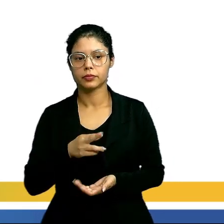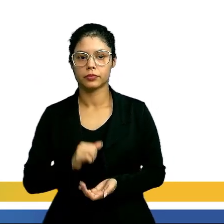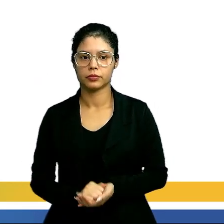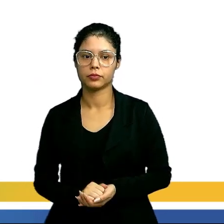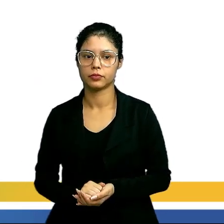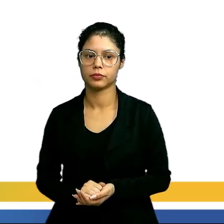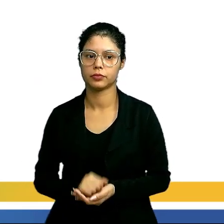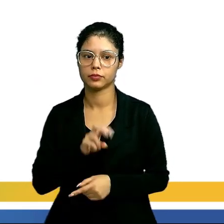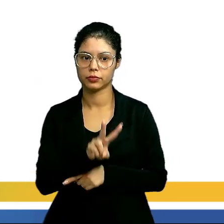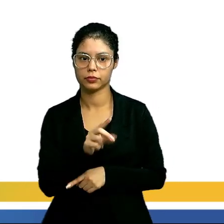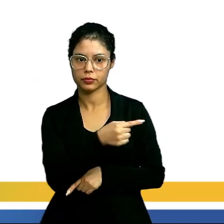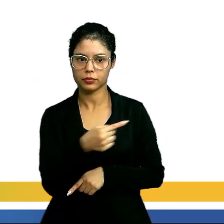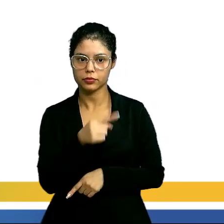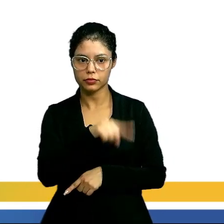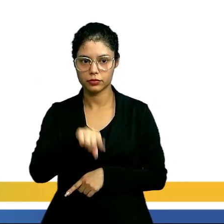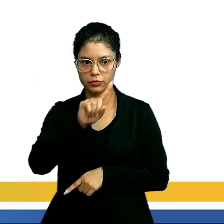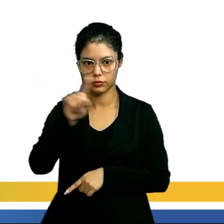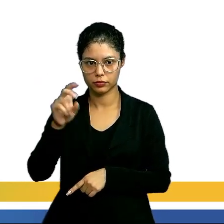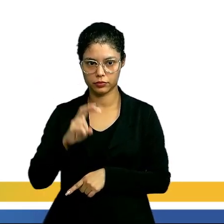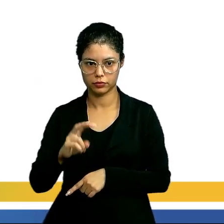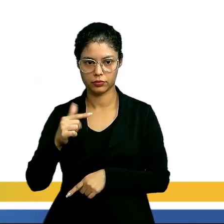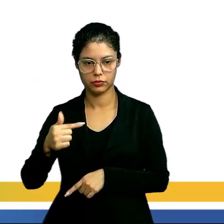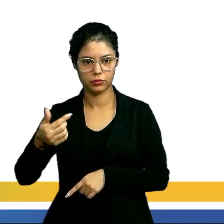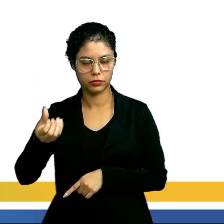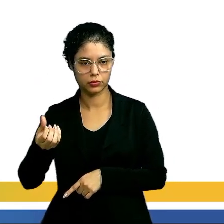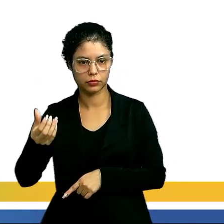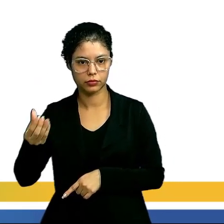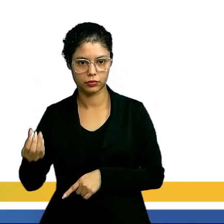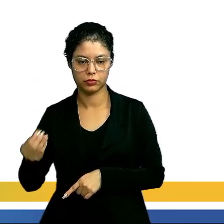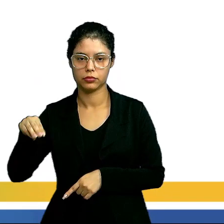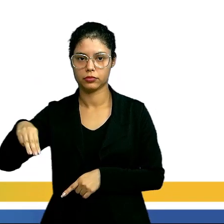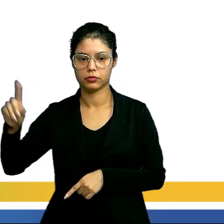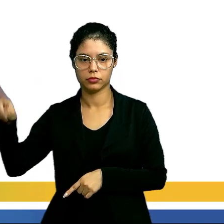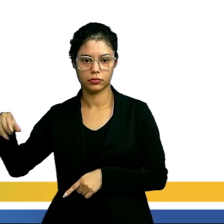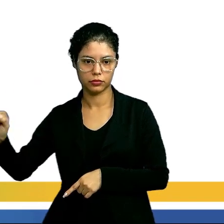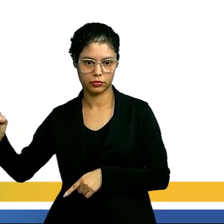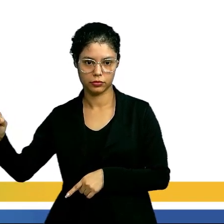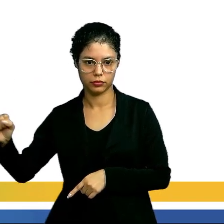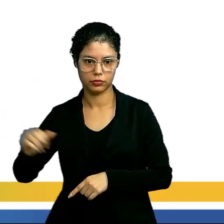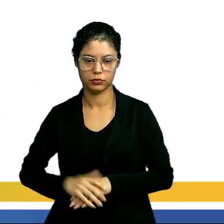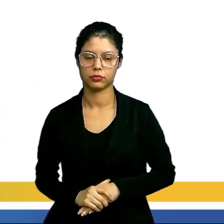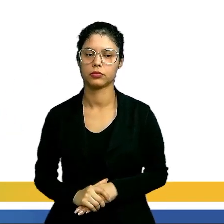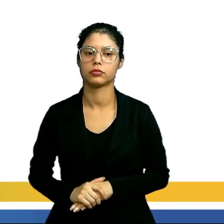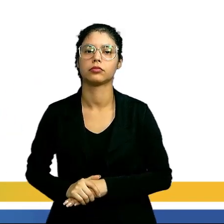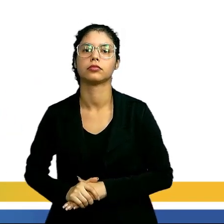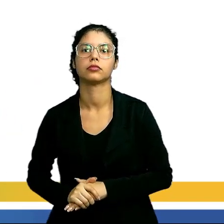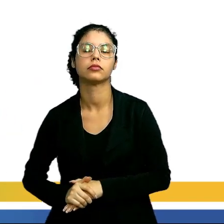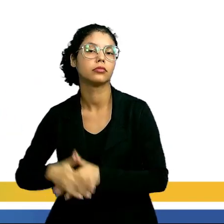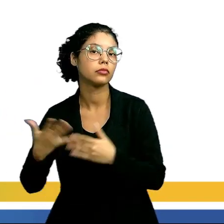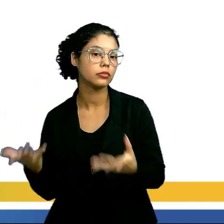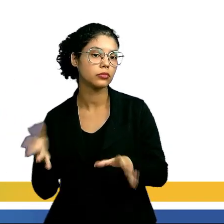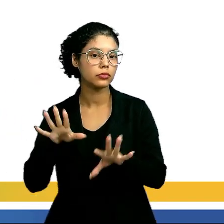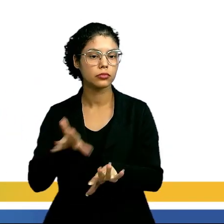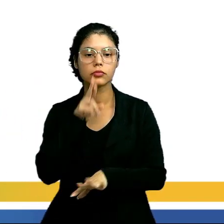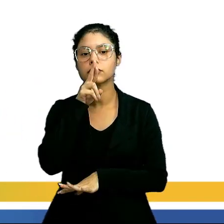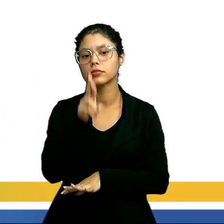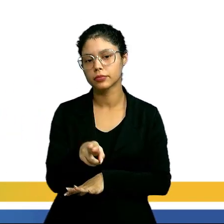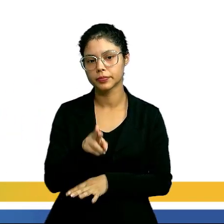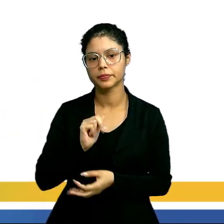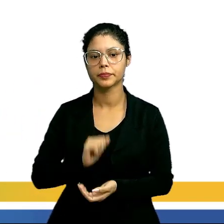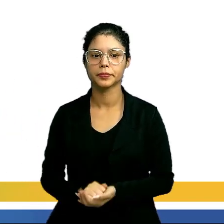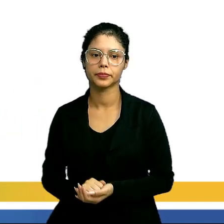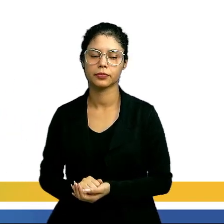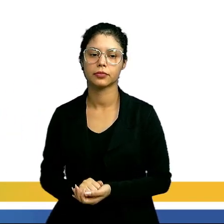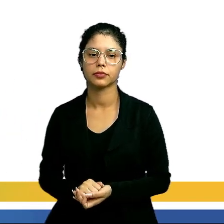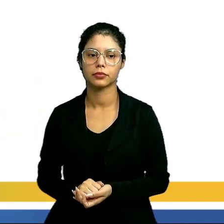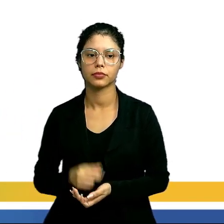teremos que a velocidade vai ser igual a raiz quadrada de 576 metros por segundo. Fazendo essa